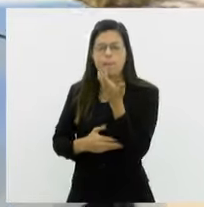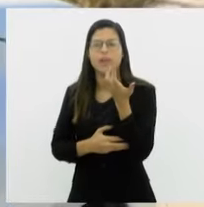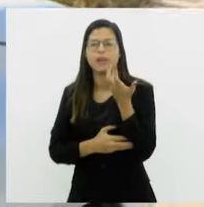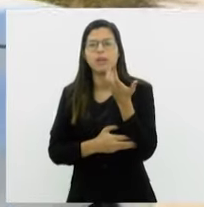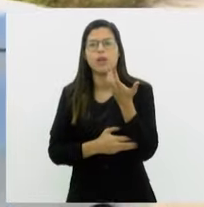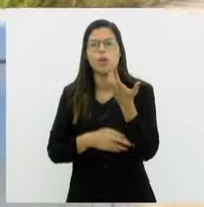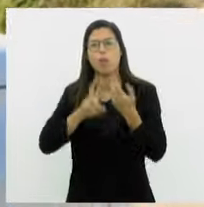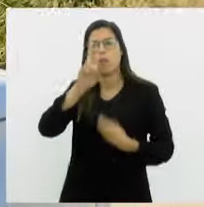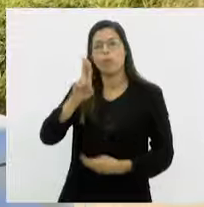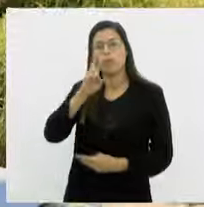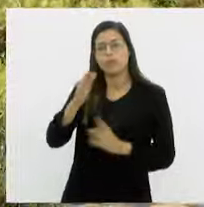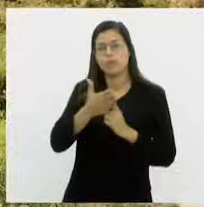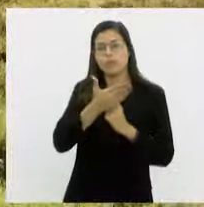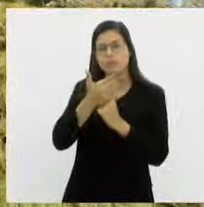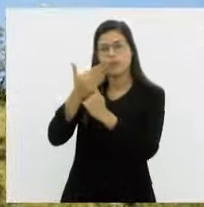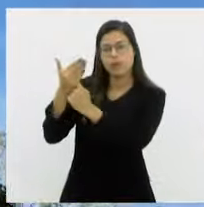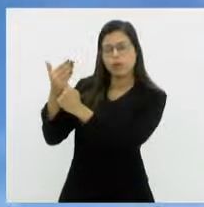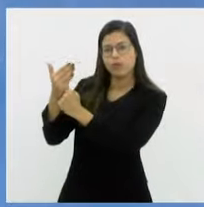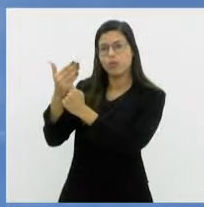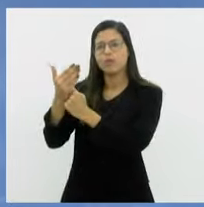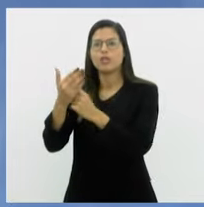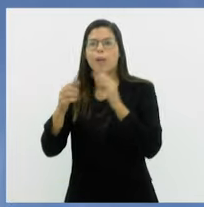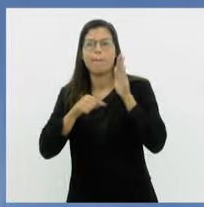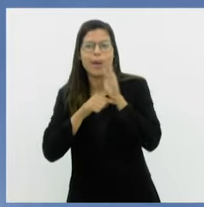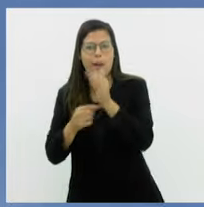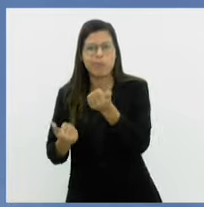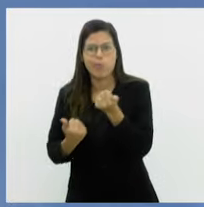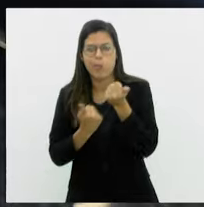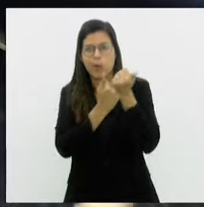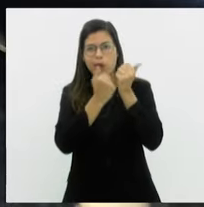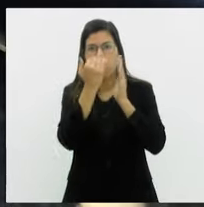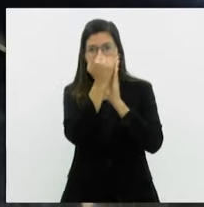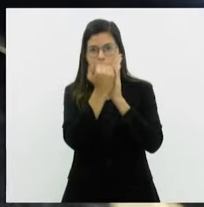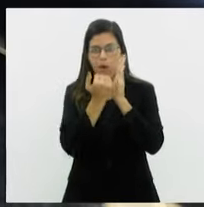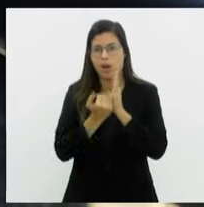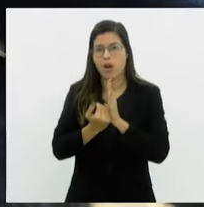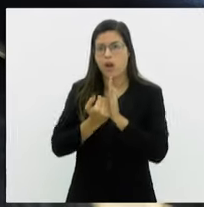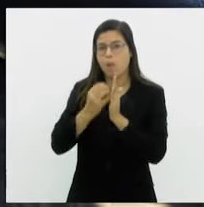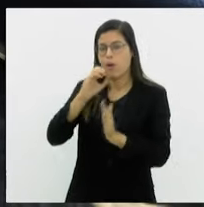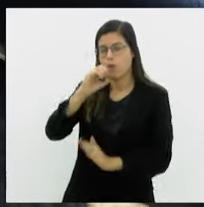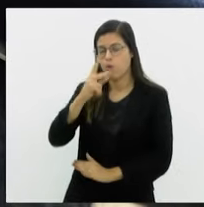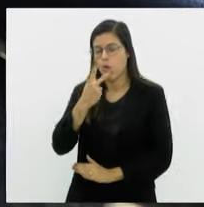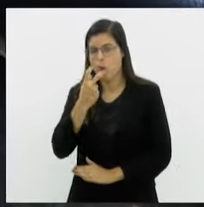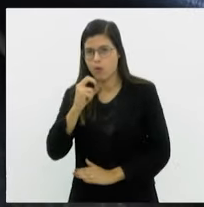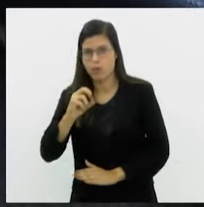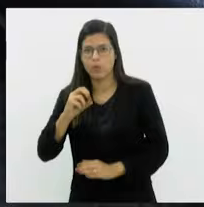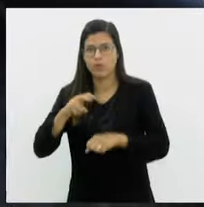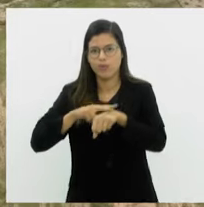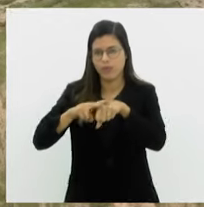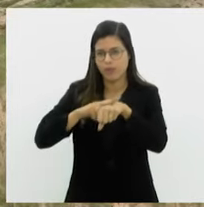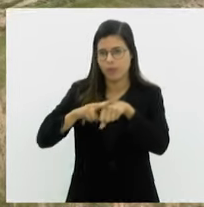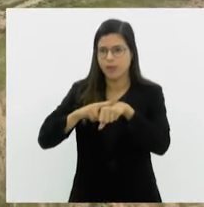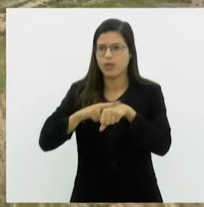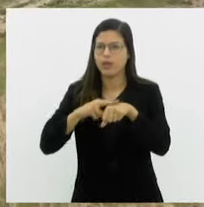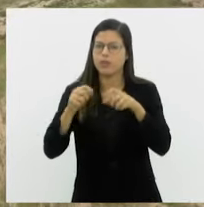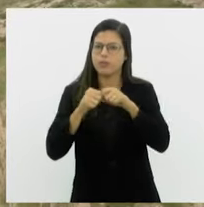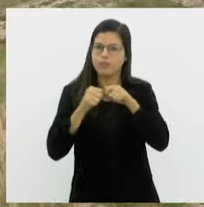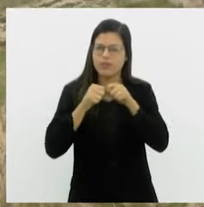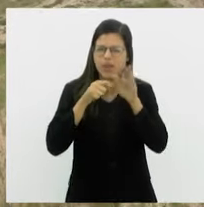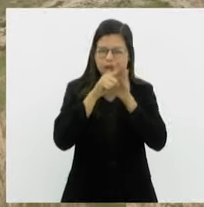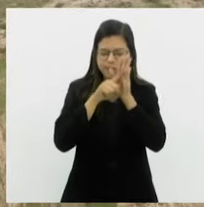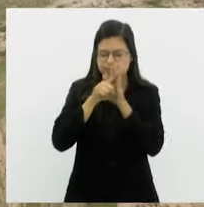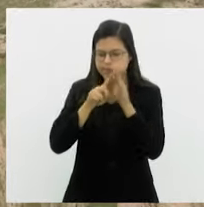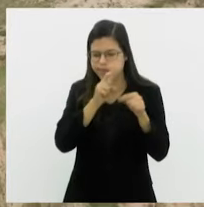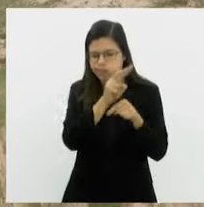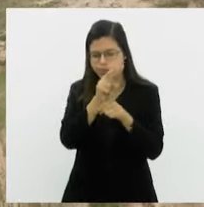utilizando a tecnologia em favor da preservação. O programa Olho no Verde realiza o monitoramento da cobertura florestal e a